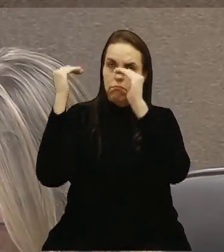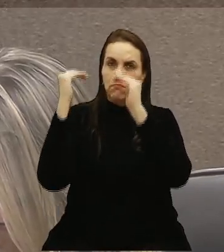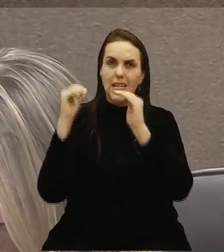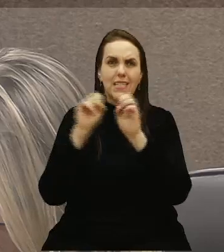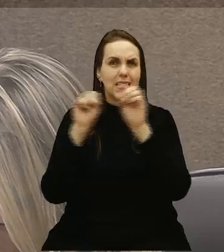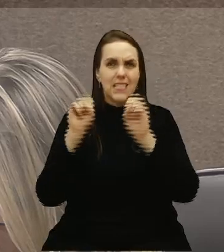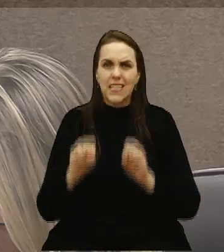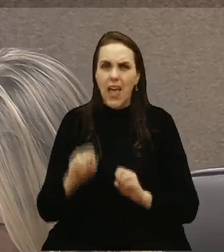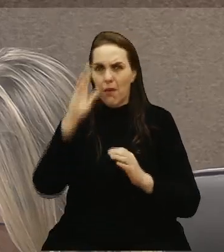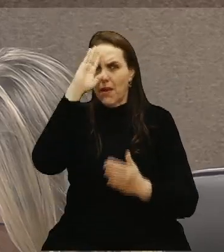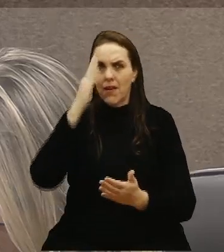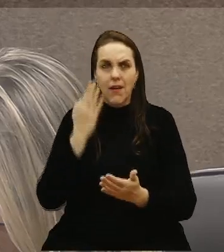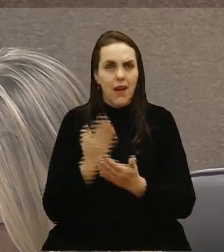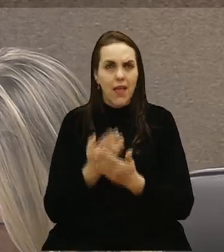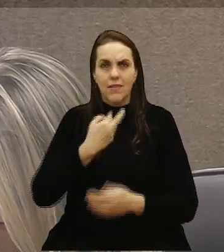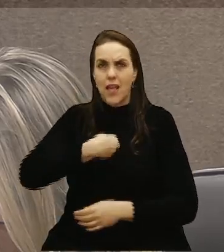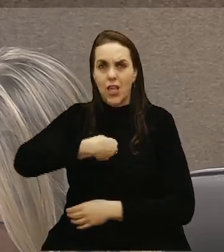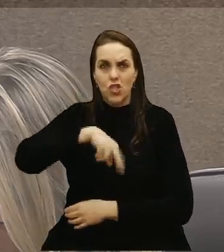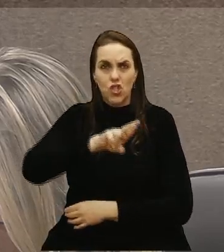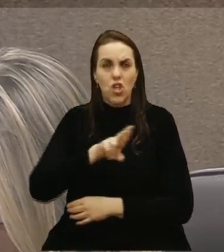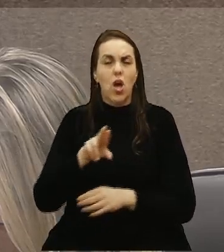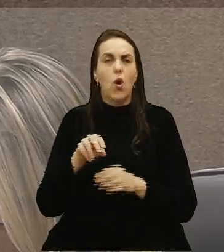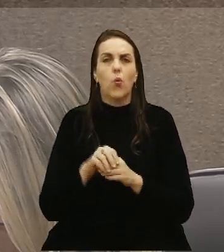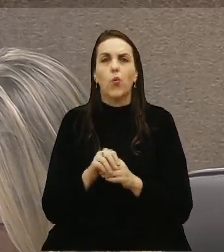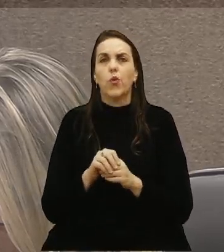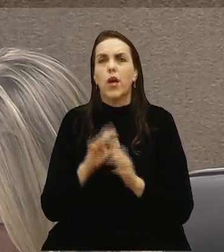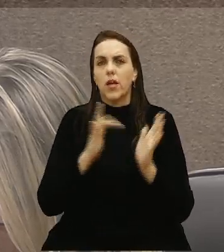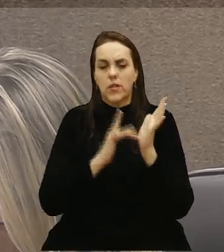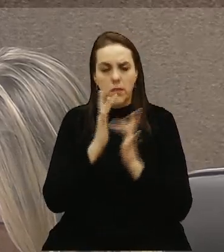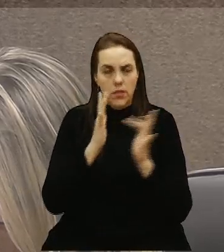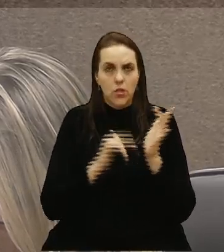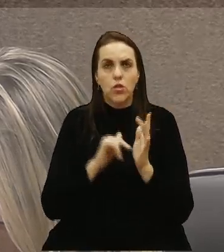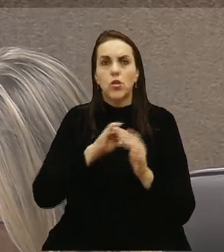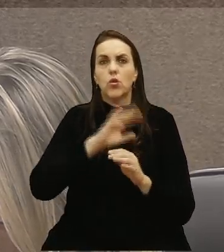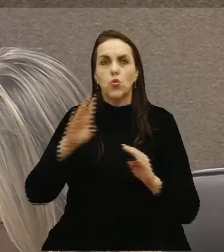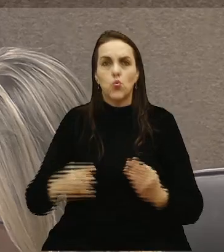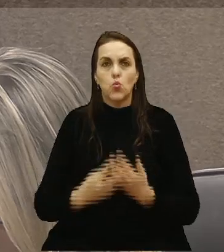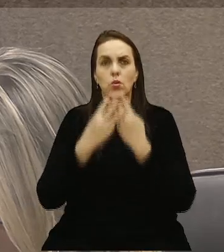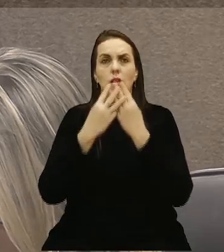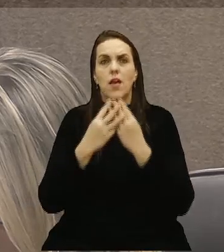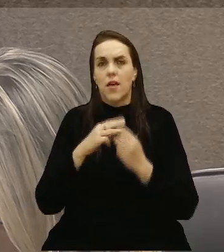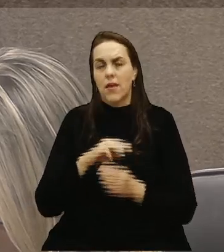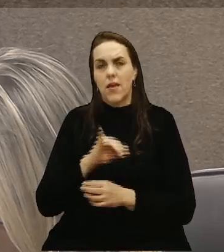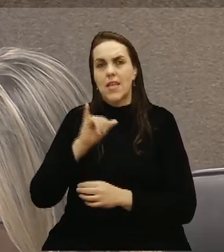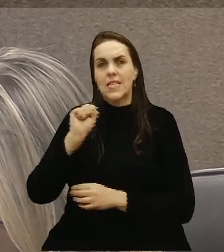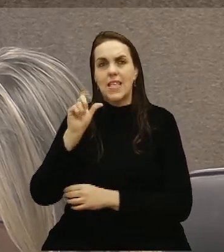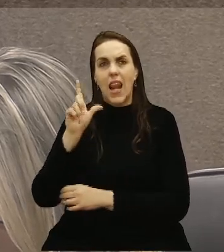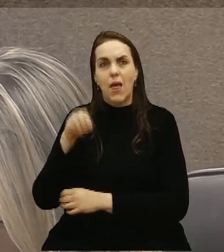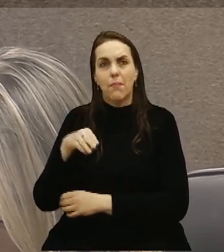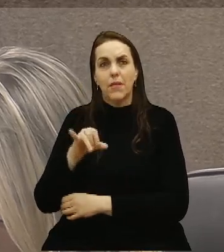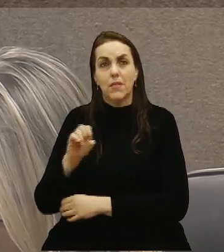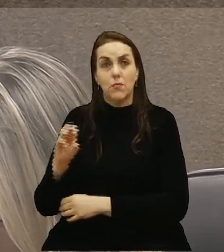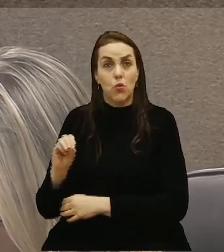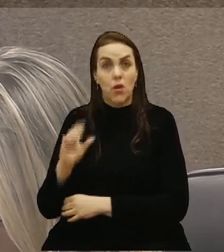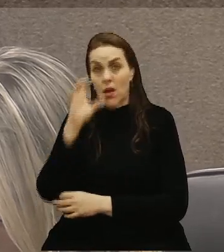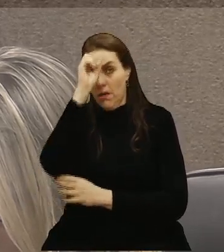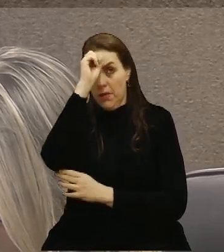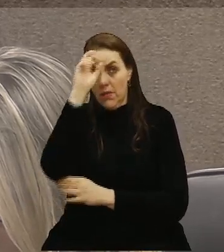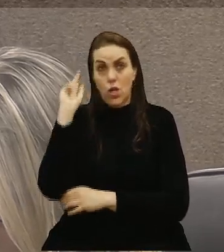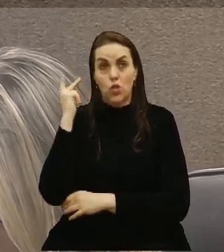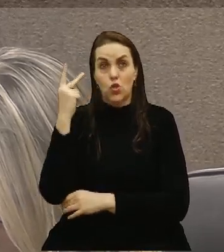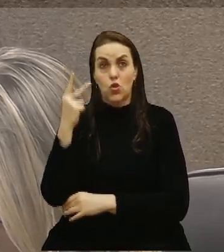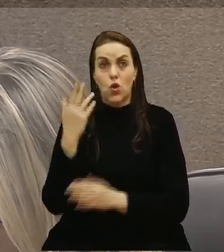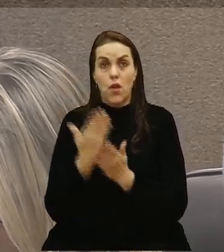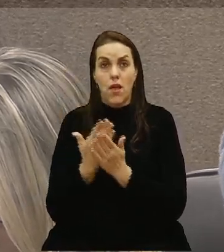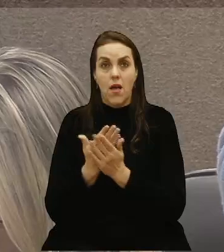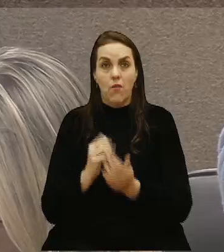em muitas tradições monoteístas como o cristianismo, o judaísmo e o islamismo. Isso aprendi nas minhas aulas de história. Inclusive, muitos